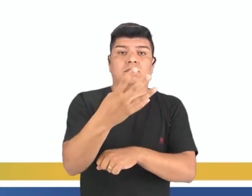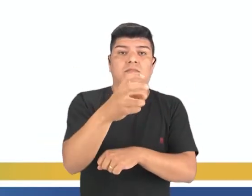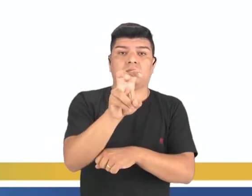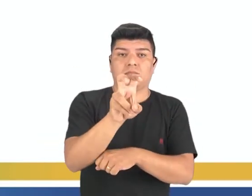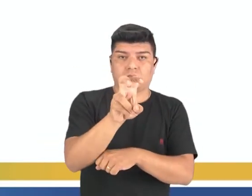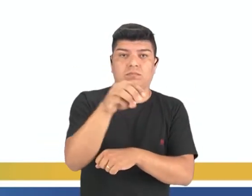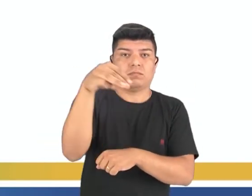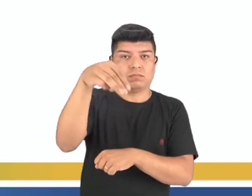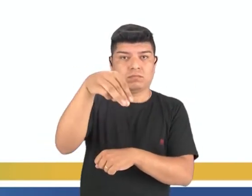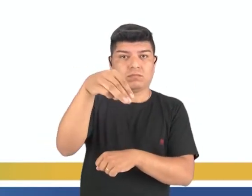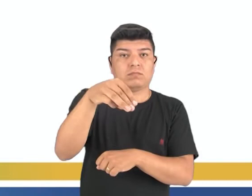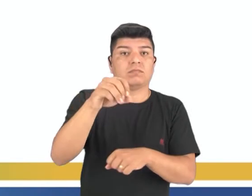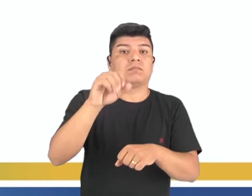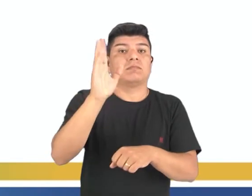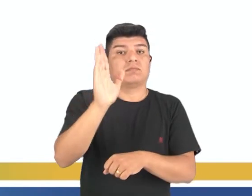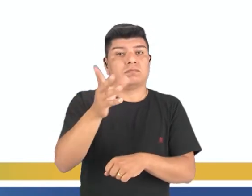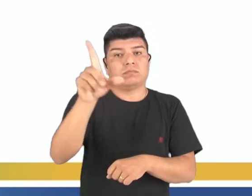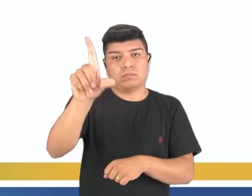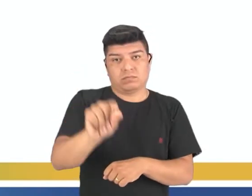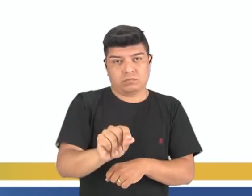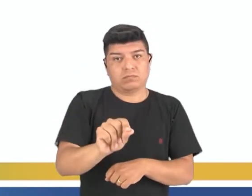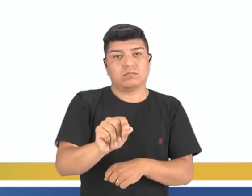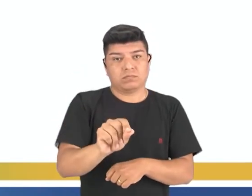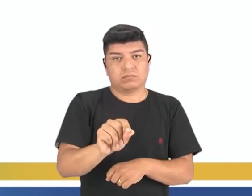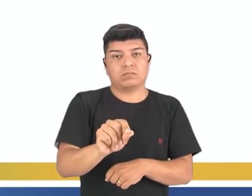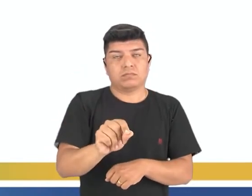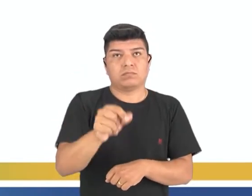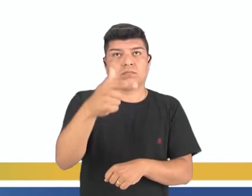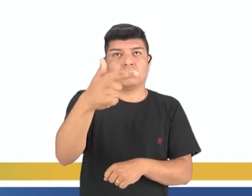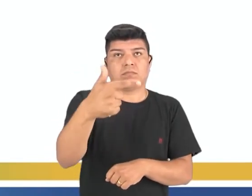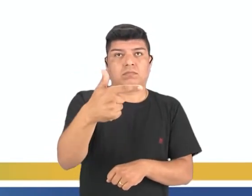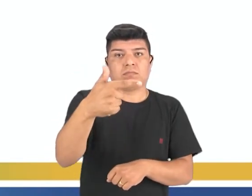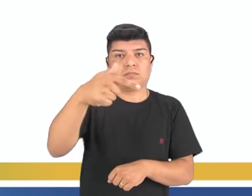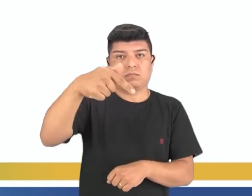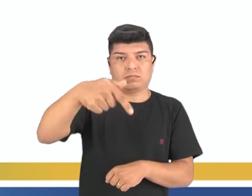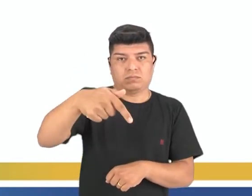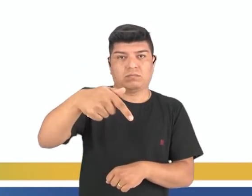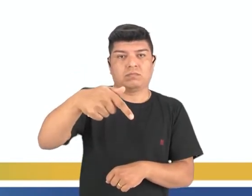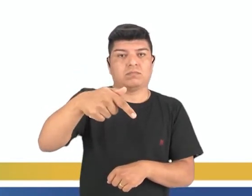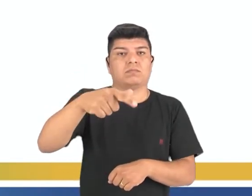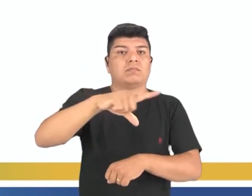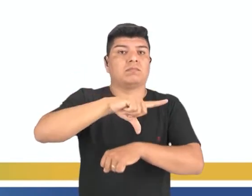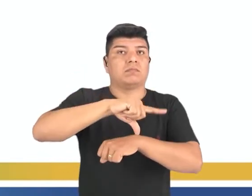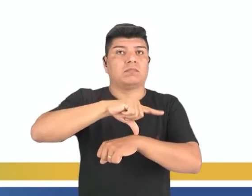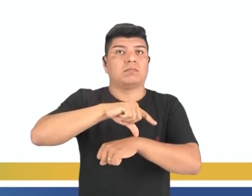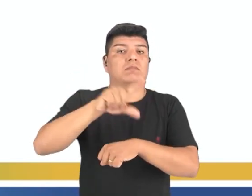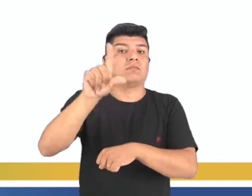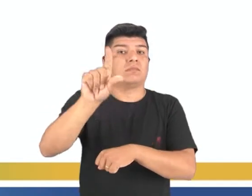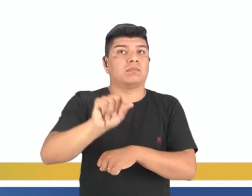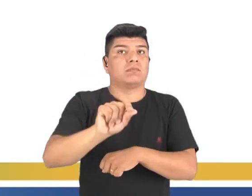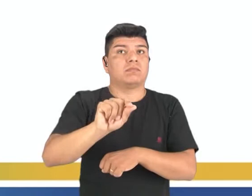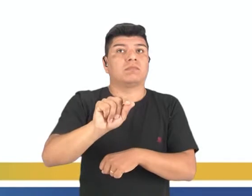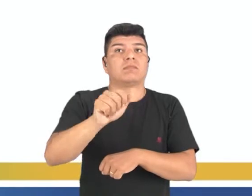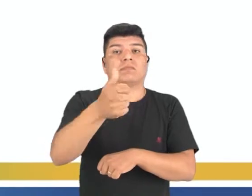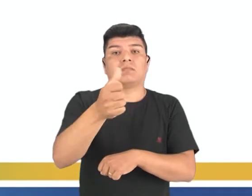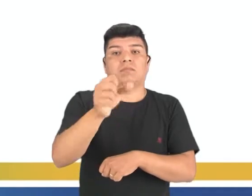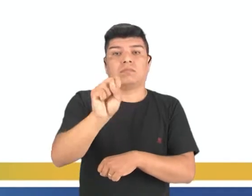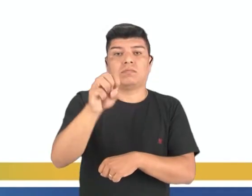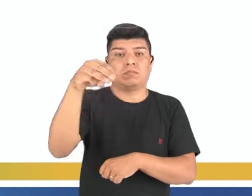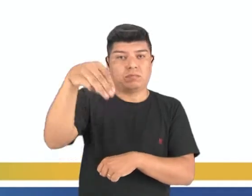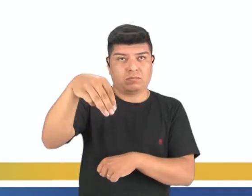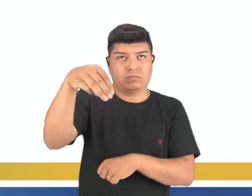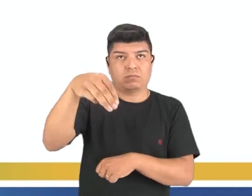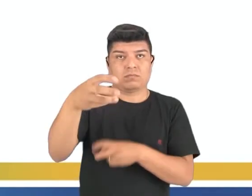né, e já que nós reduzimos aí, tiramos um total de 27, né, então ele ficou reduzido em 18